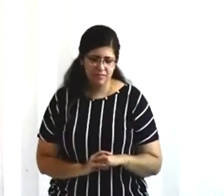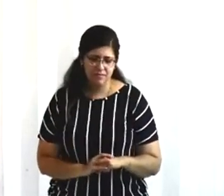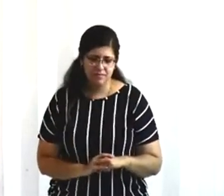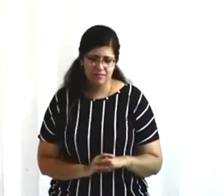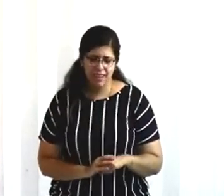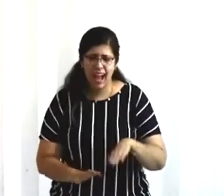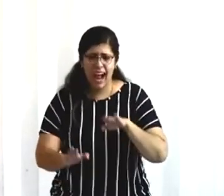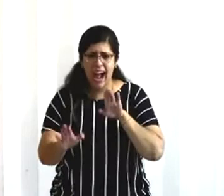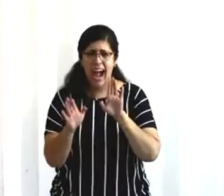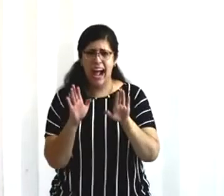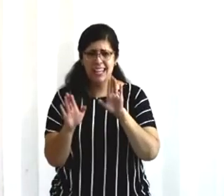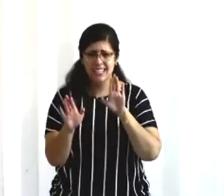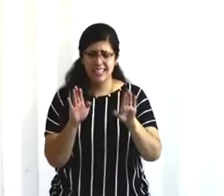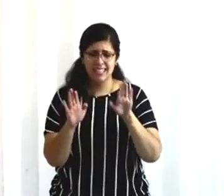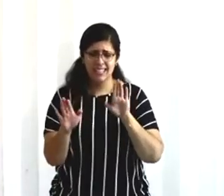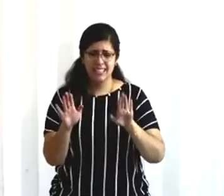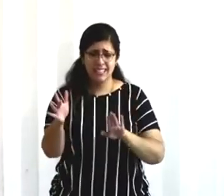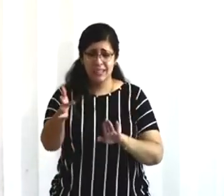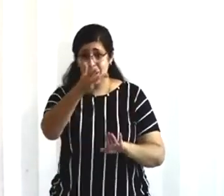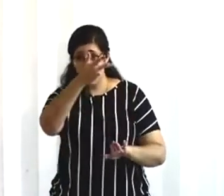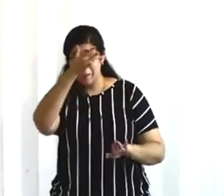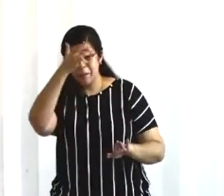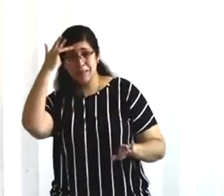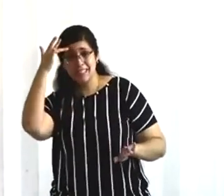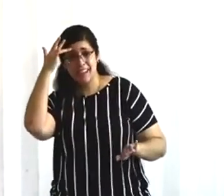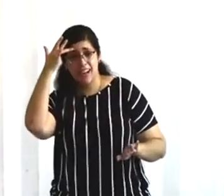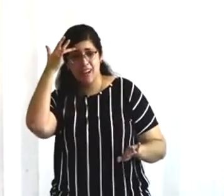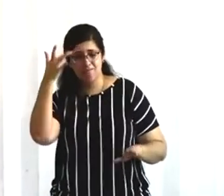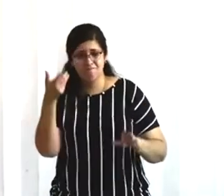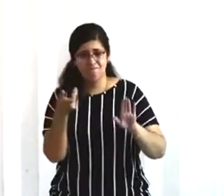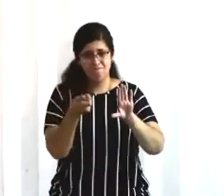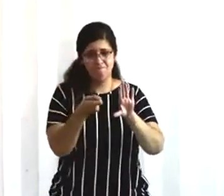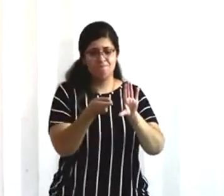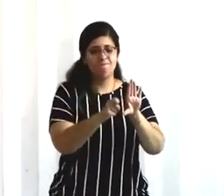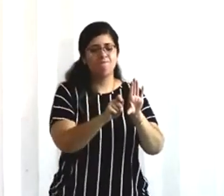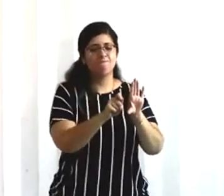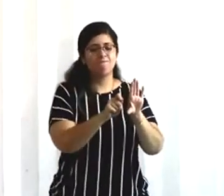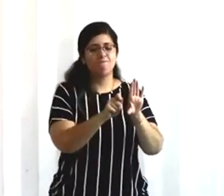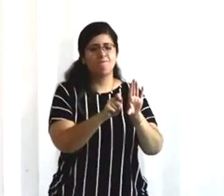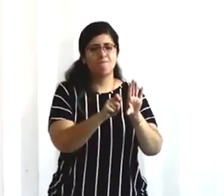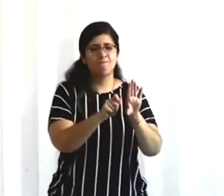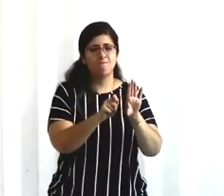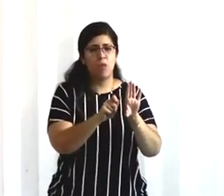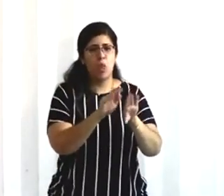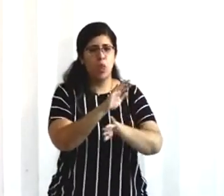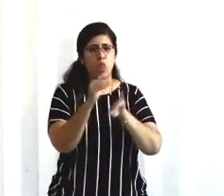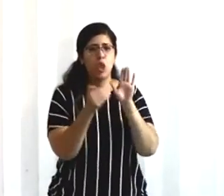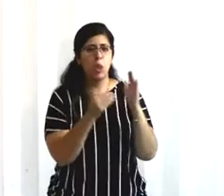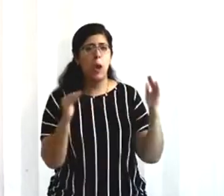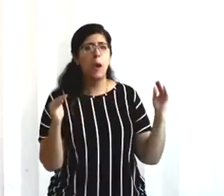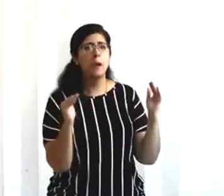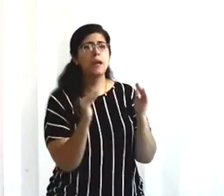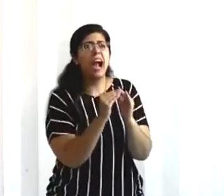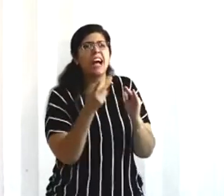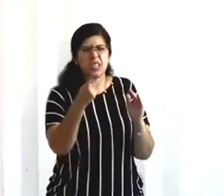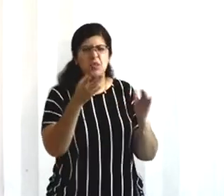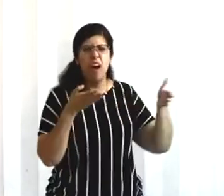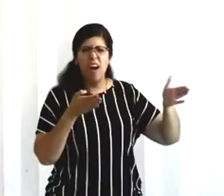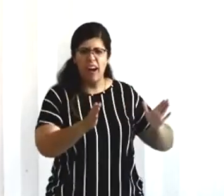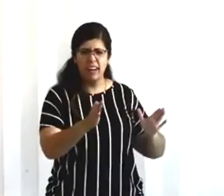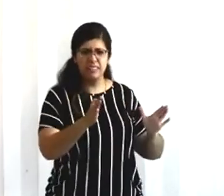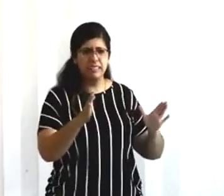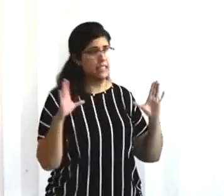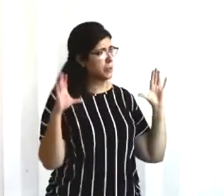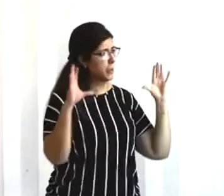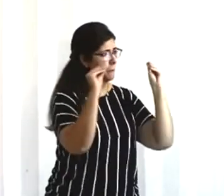Ninguém consegue se trancar e apagar todas as luzes do quarto durante